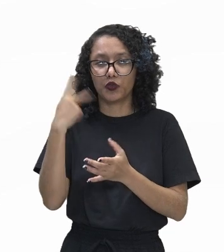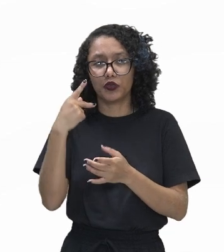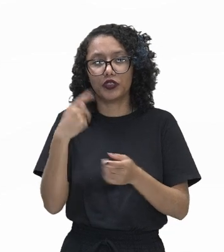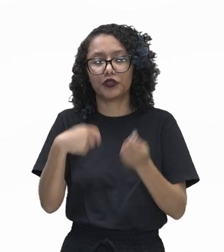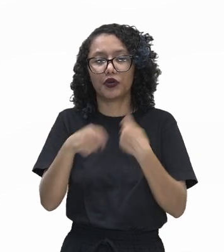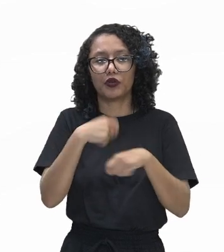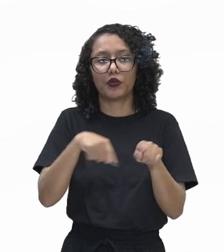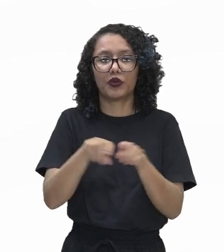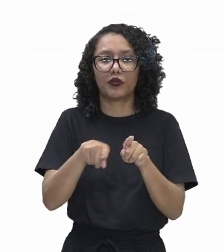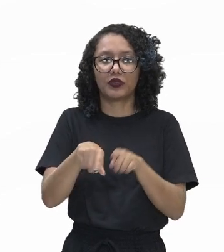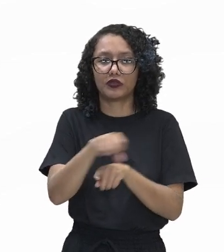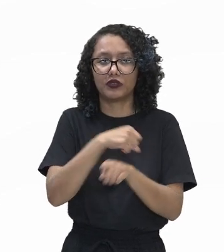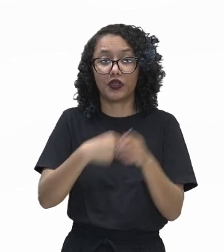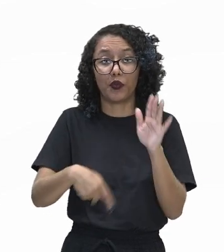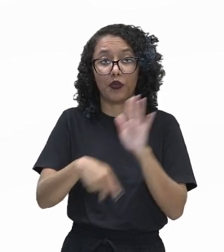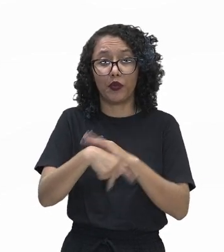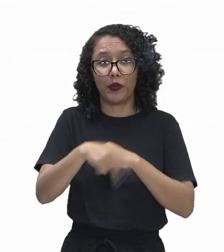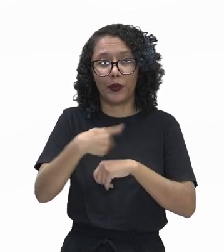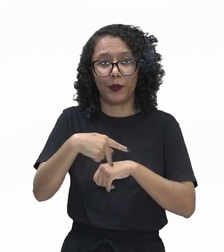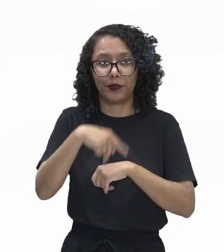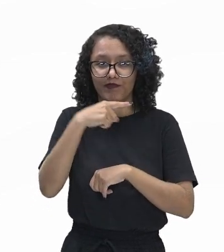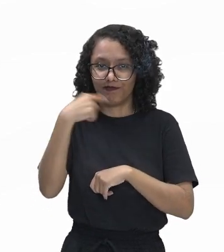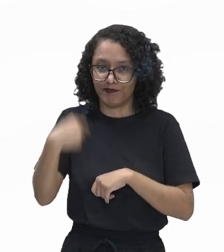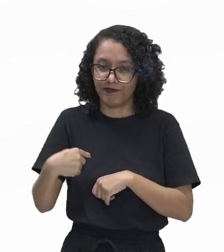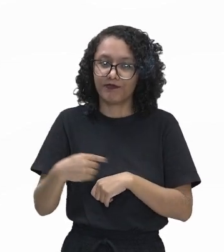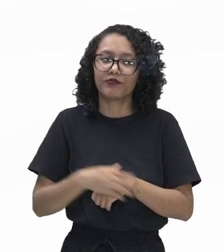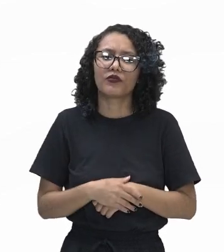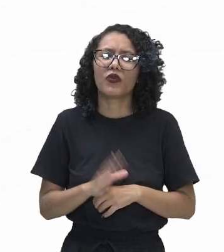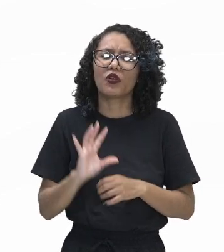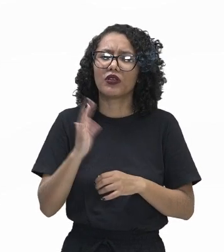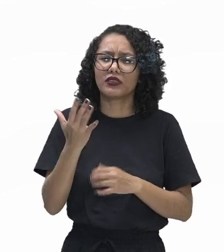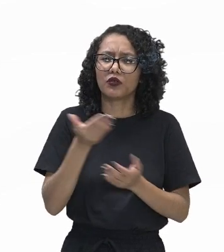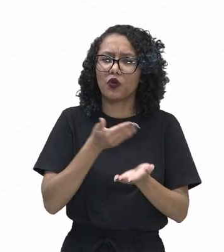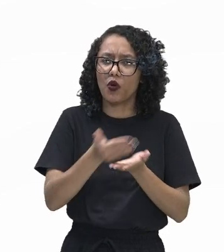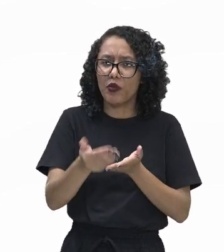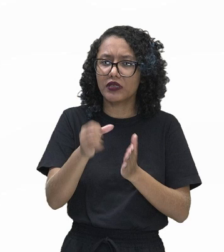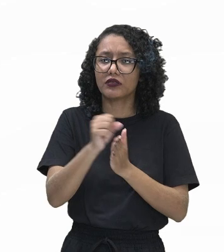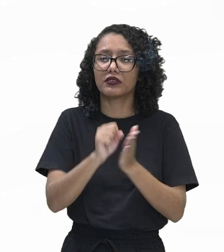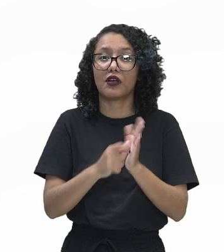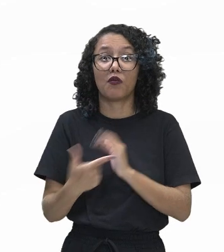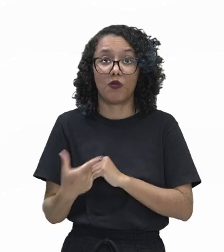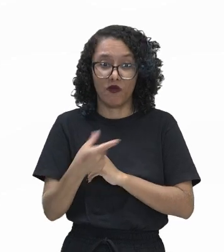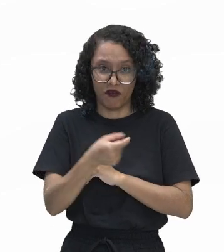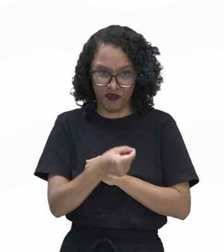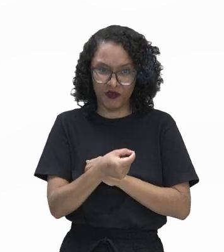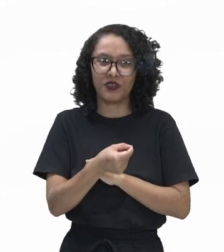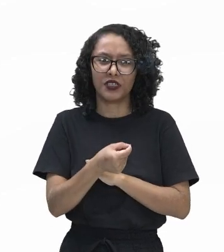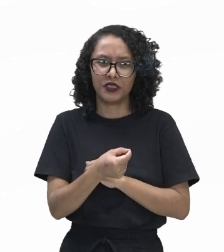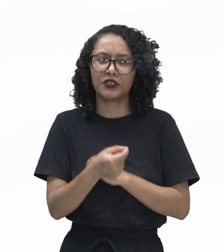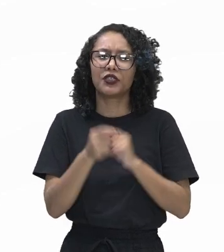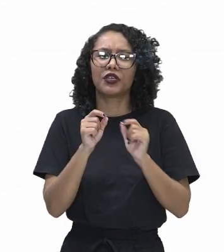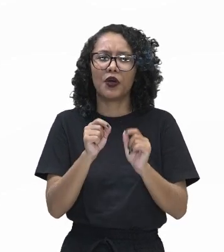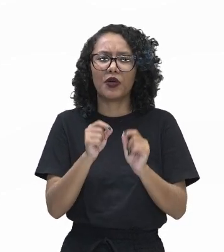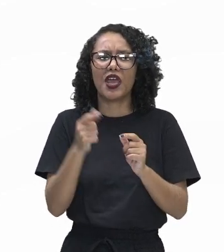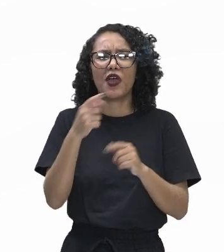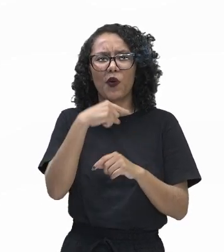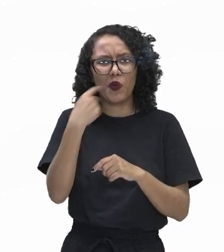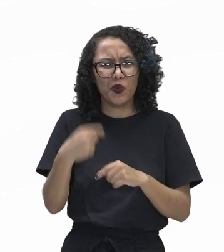econômico e social da Rússia. Ele ocorreu no início do século XX, quando a Rússia enfrentava